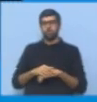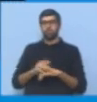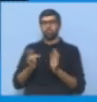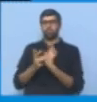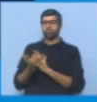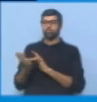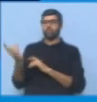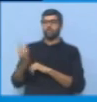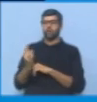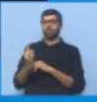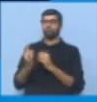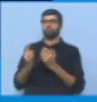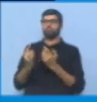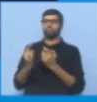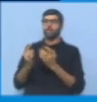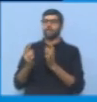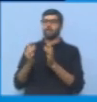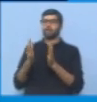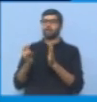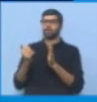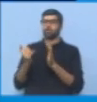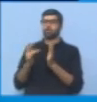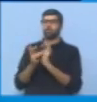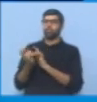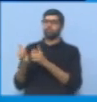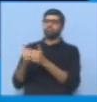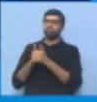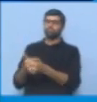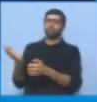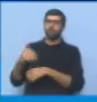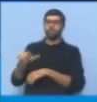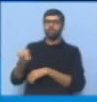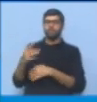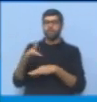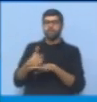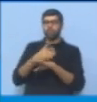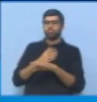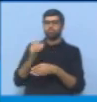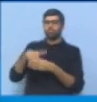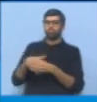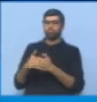Jesus e os discípulos. Quer dizer, Nossa Senhora ainda não estava no grupo dos discípulos de Jesus. Mas no fim do texto,